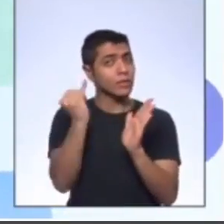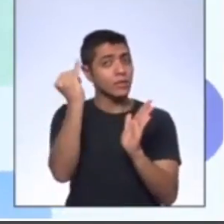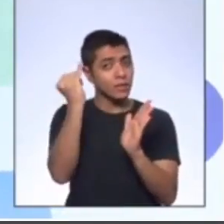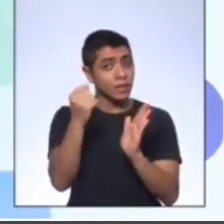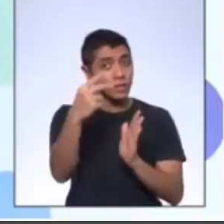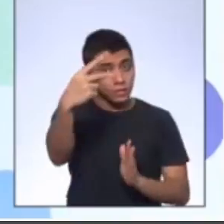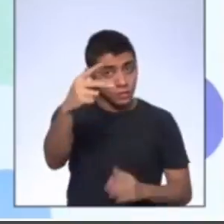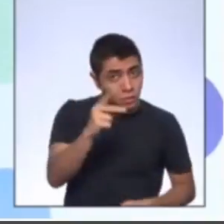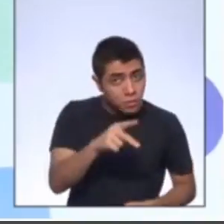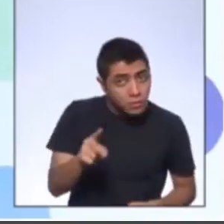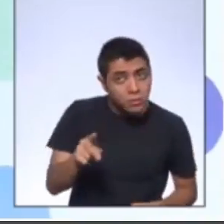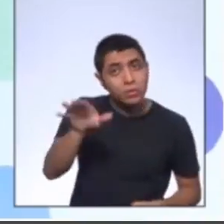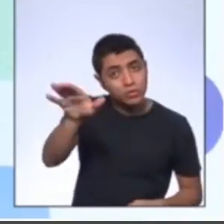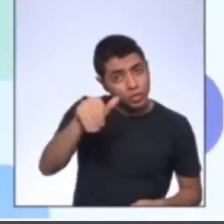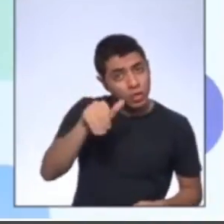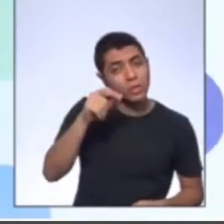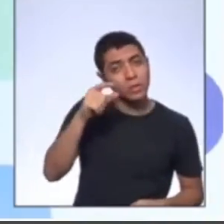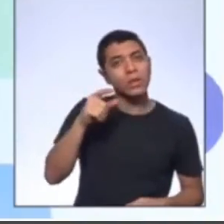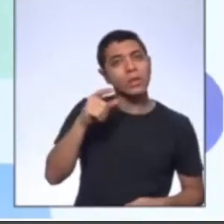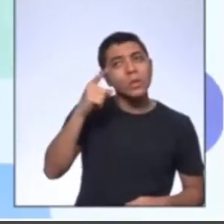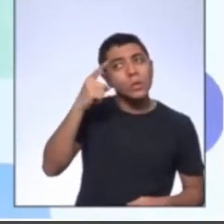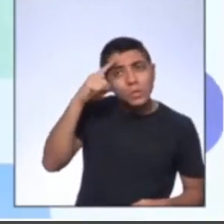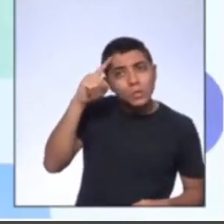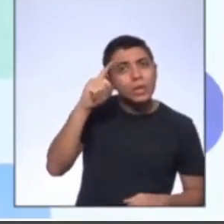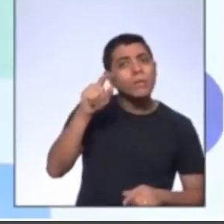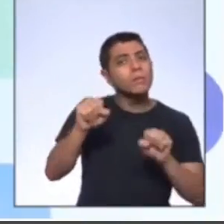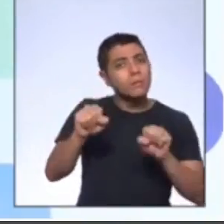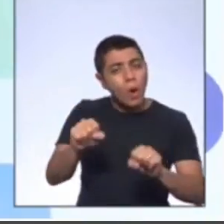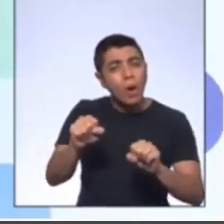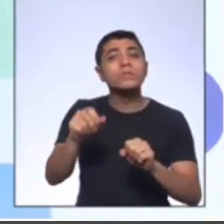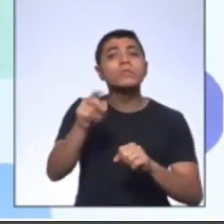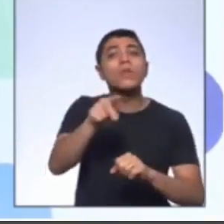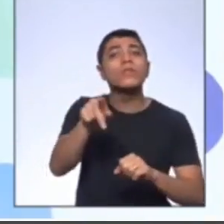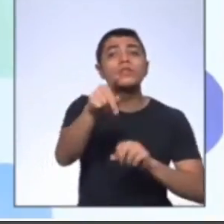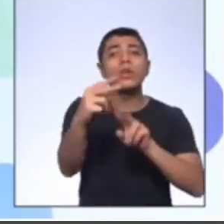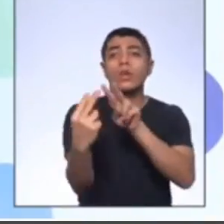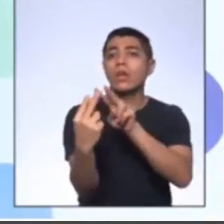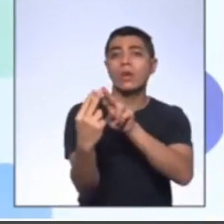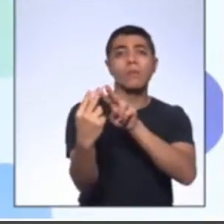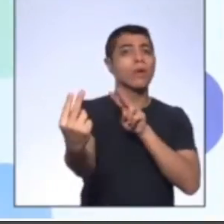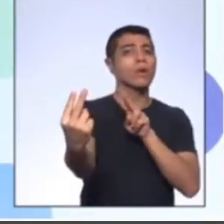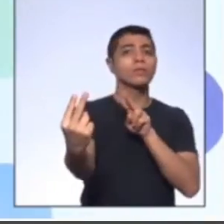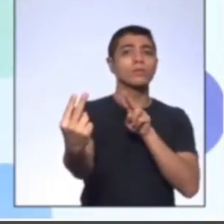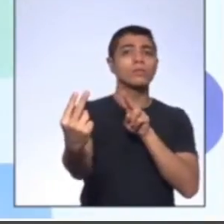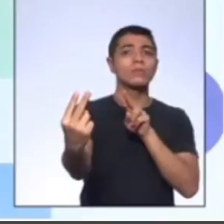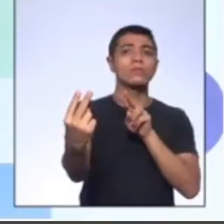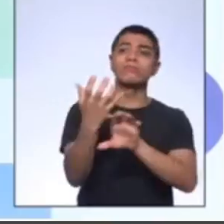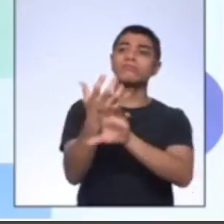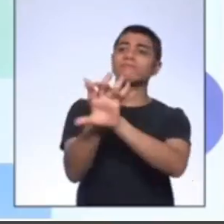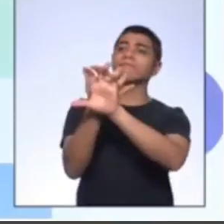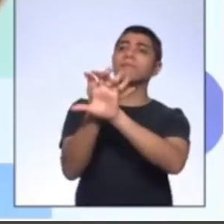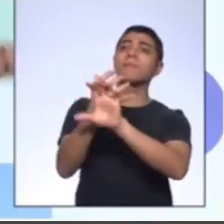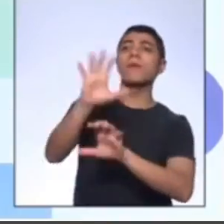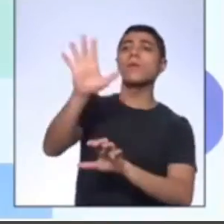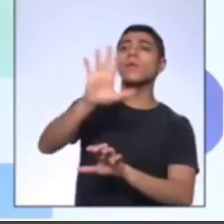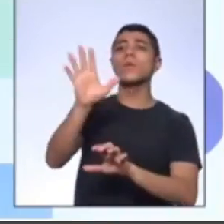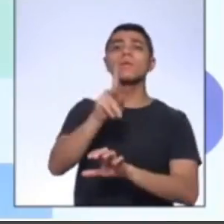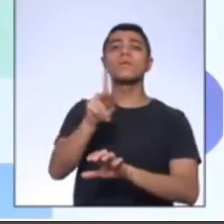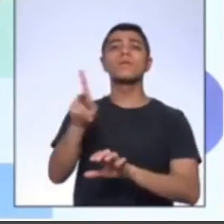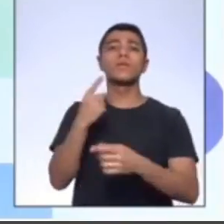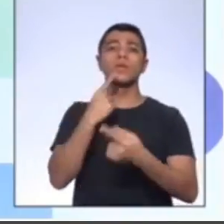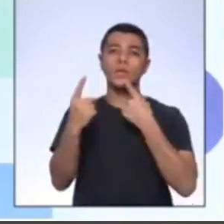vocês né mesma remotamente eu sei que os professores estão entrando em contato com vocês através do clash long através do